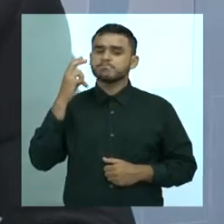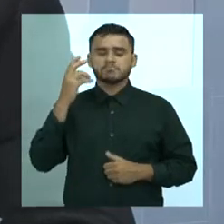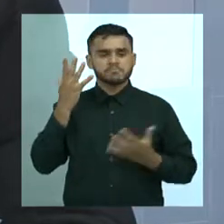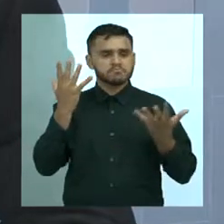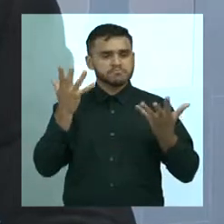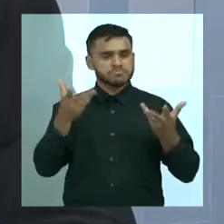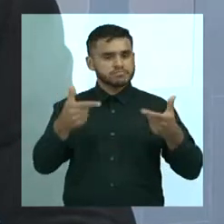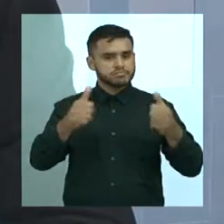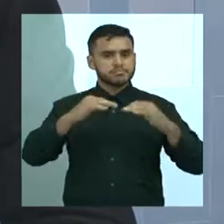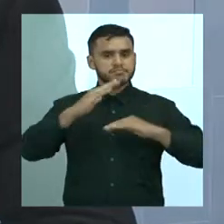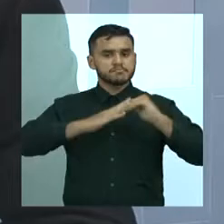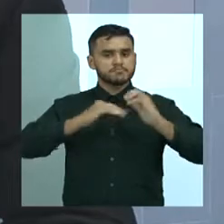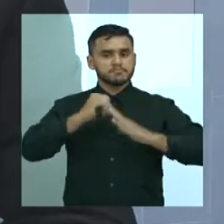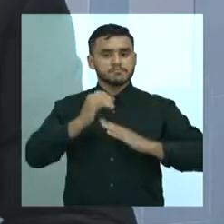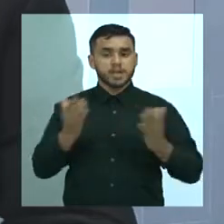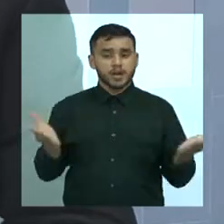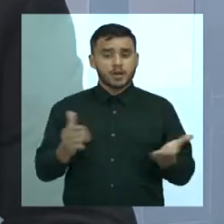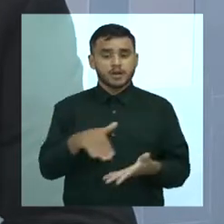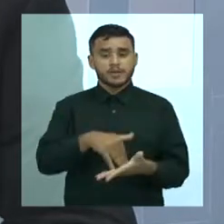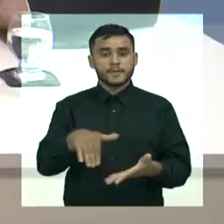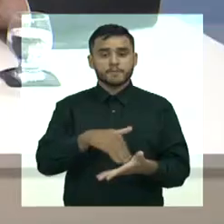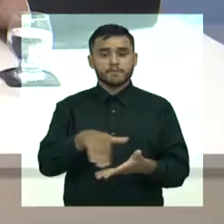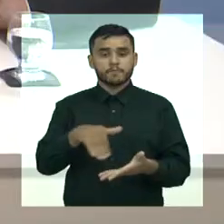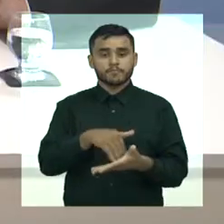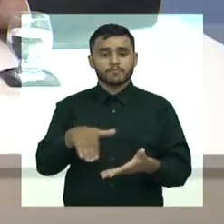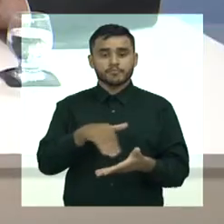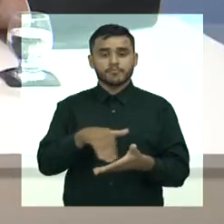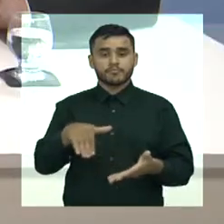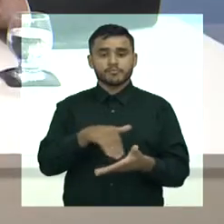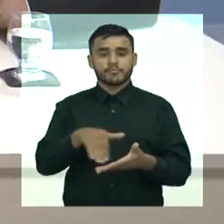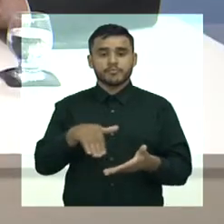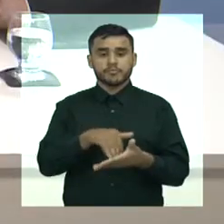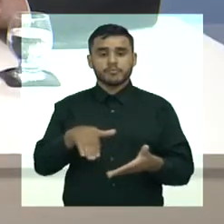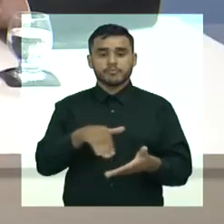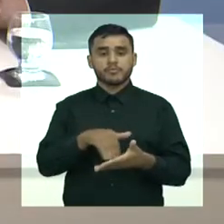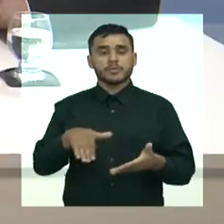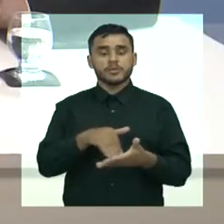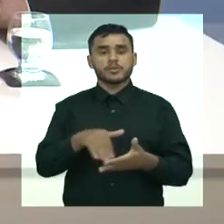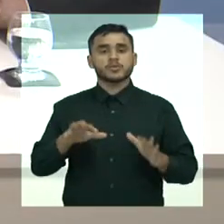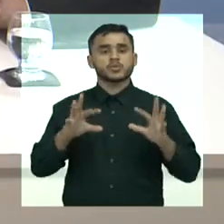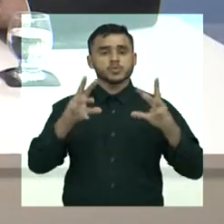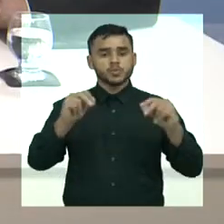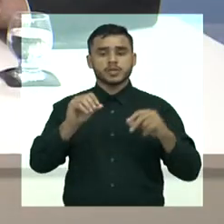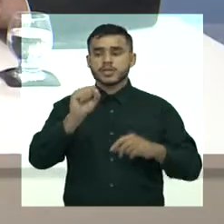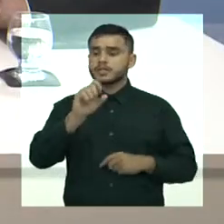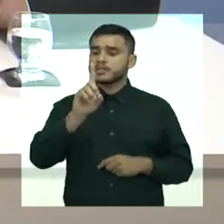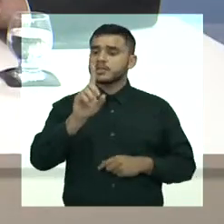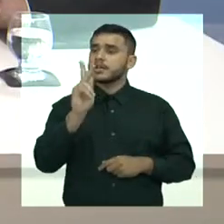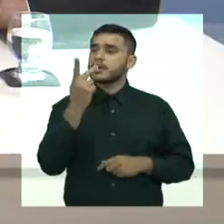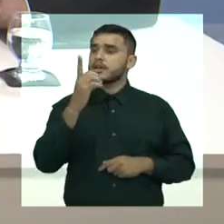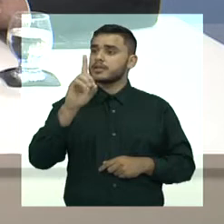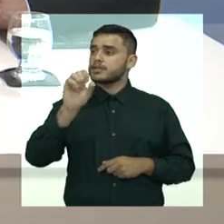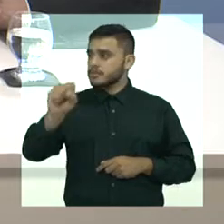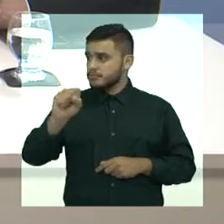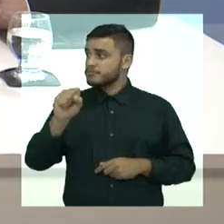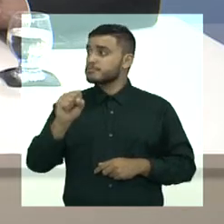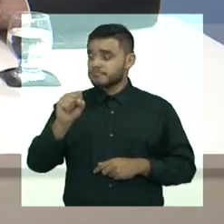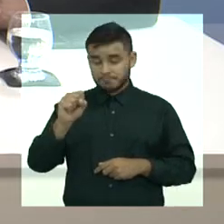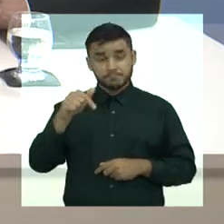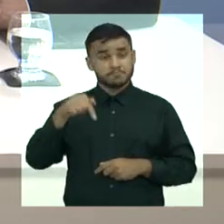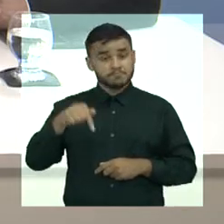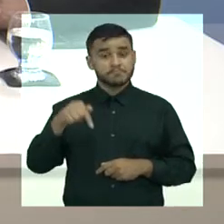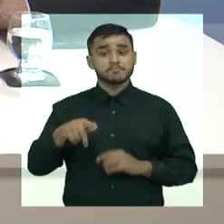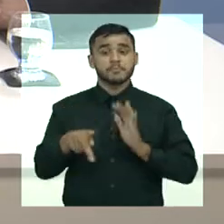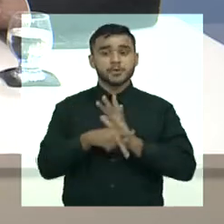preparados dessa casa. Atual secretário de Defesa dos Direitos Humanos e Desenvolvimento Social da Prefeitura de